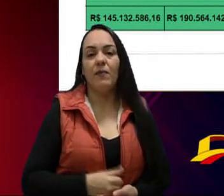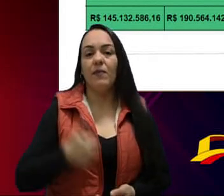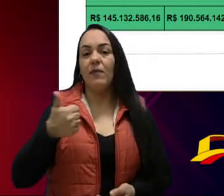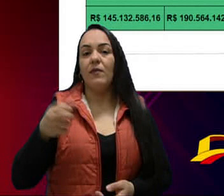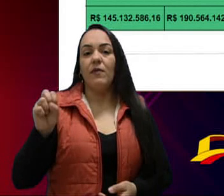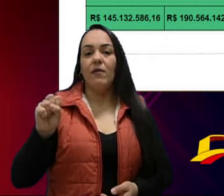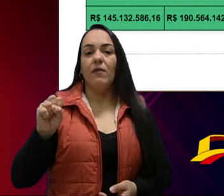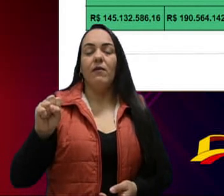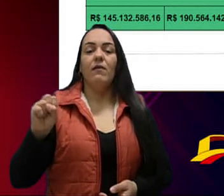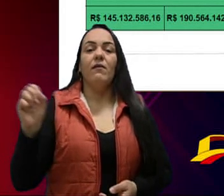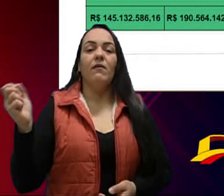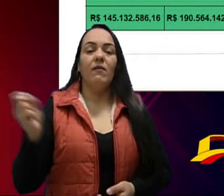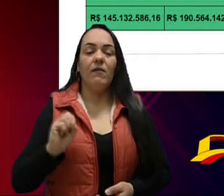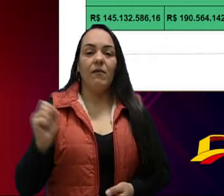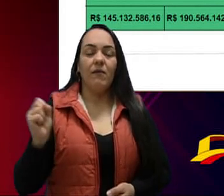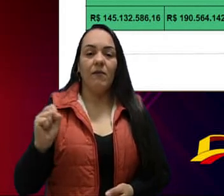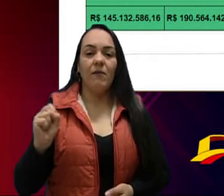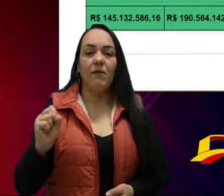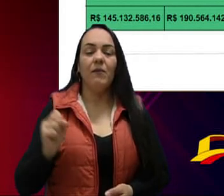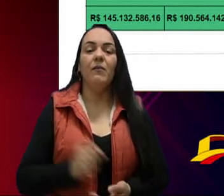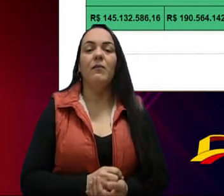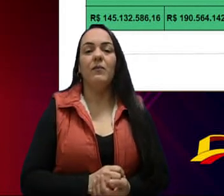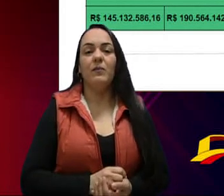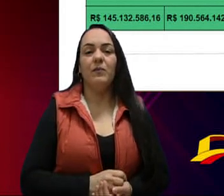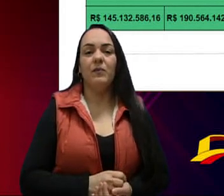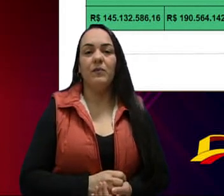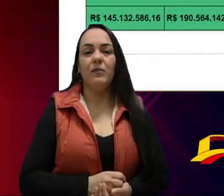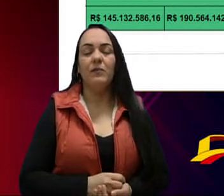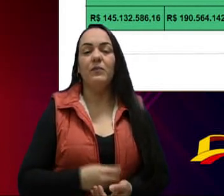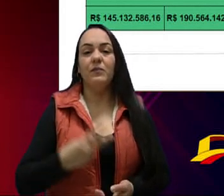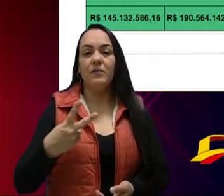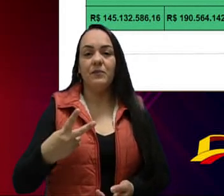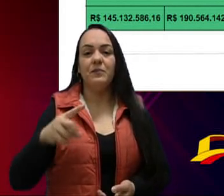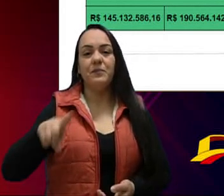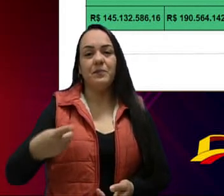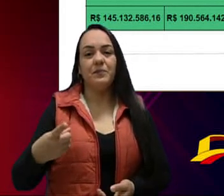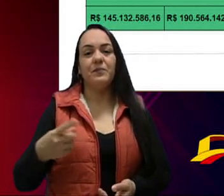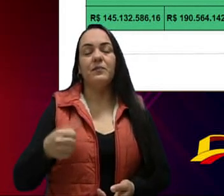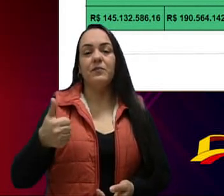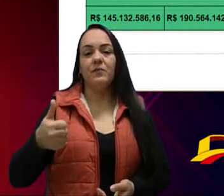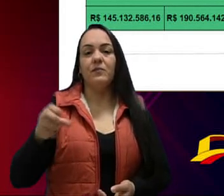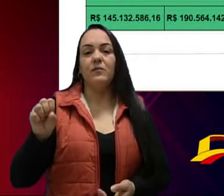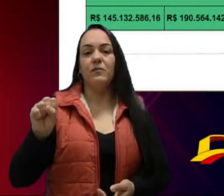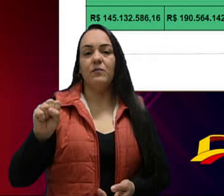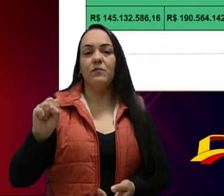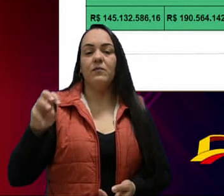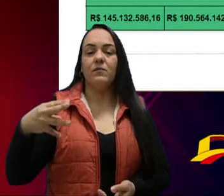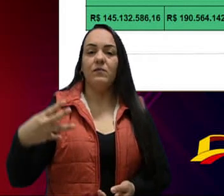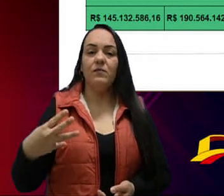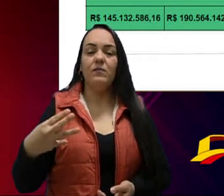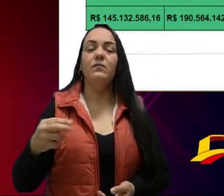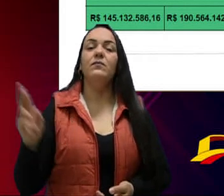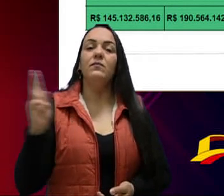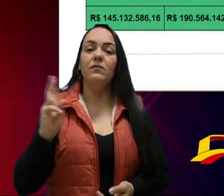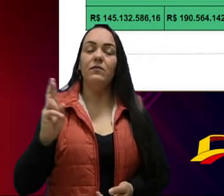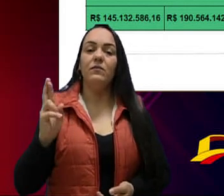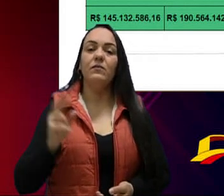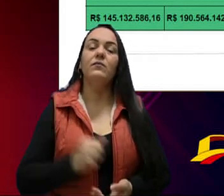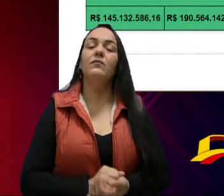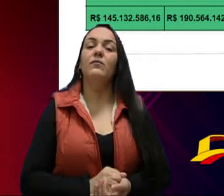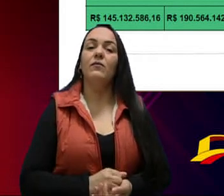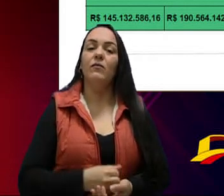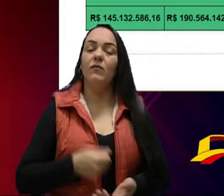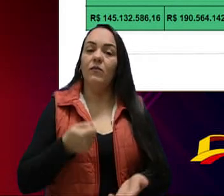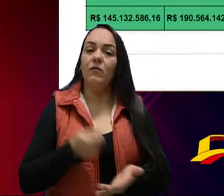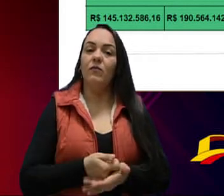180 mil atualizado para dois milhões seiscentos e setenta e três mil se empenhado 132.000